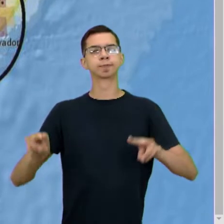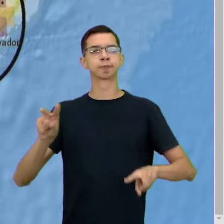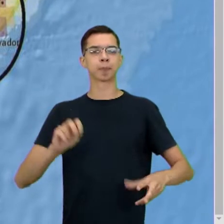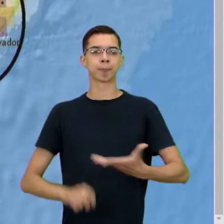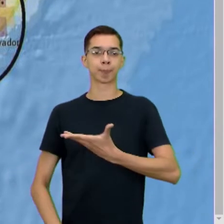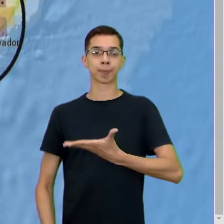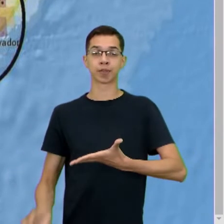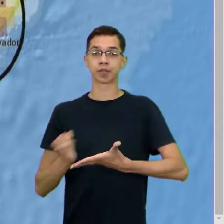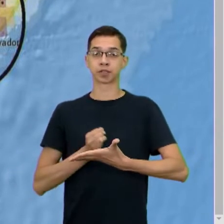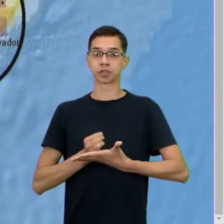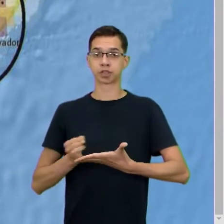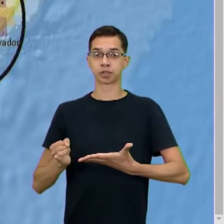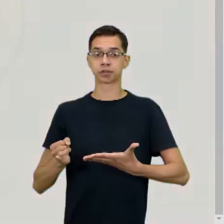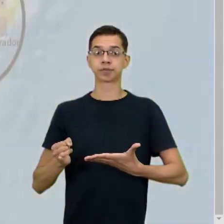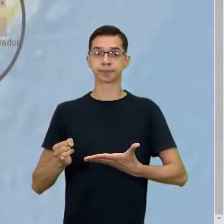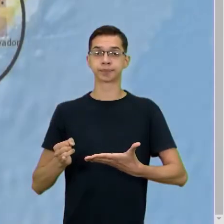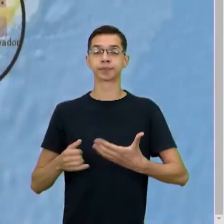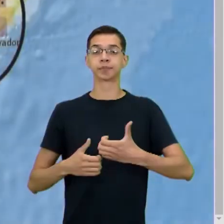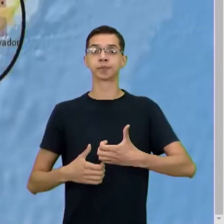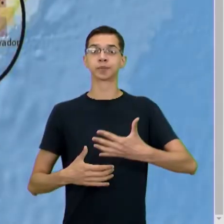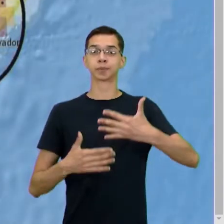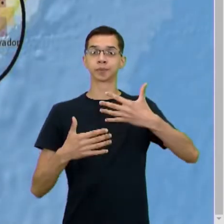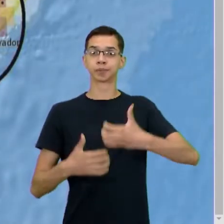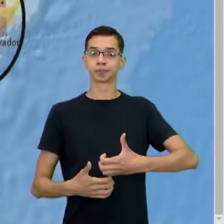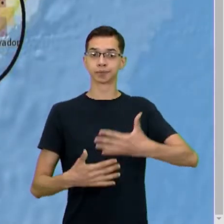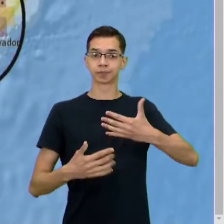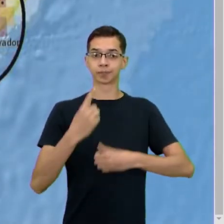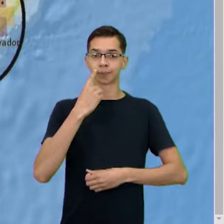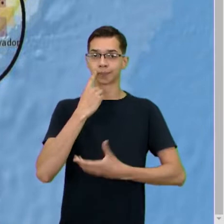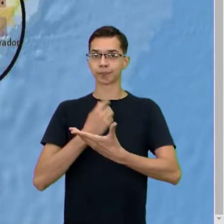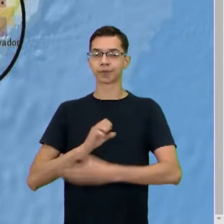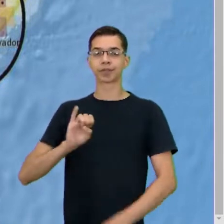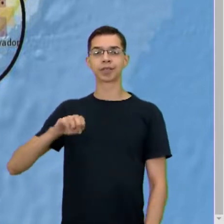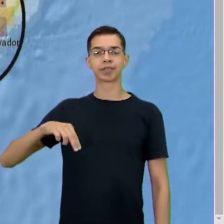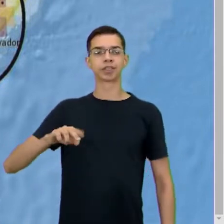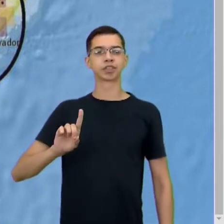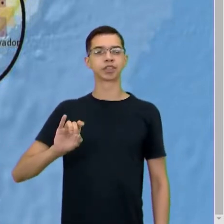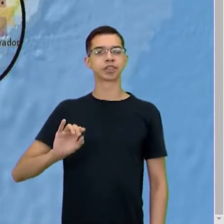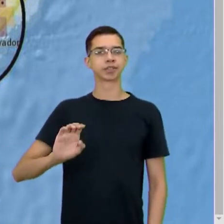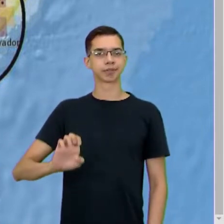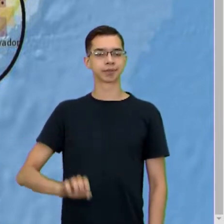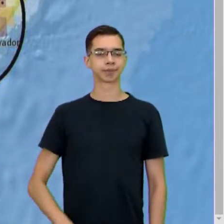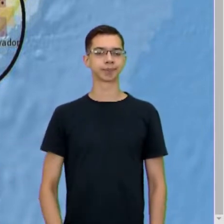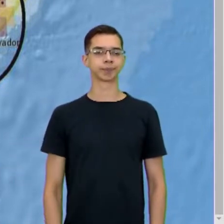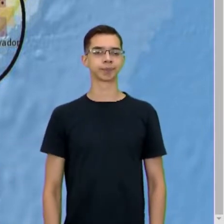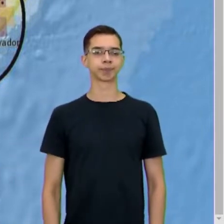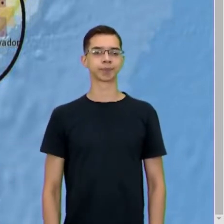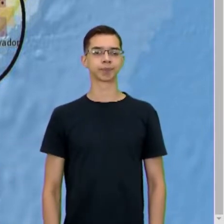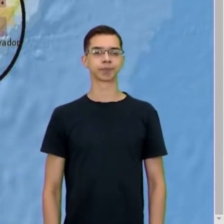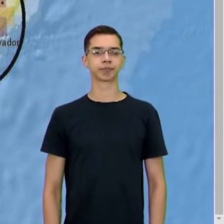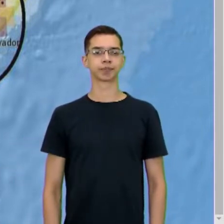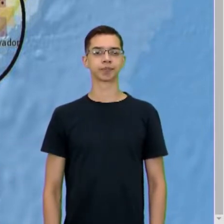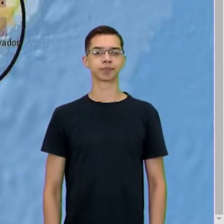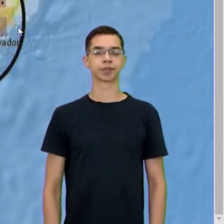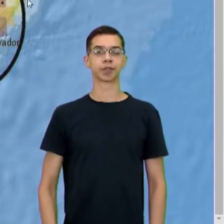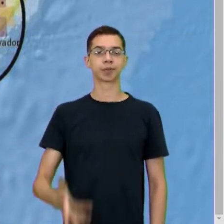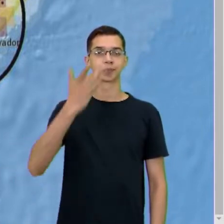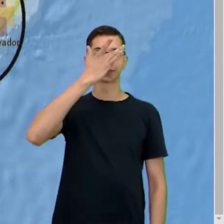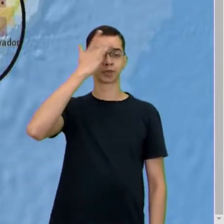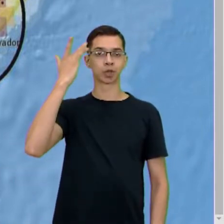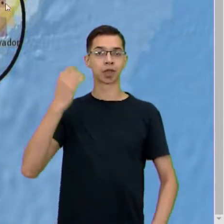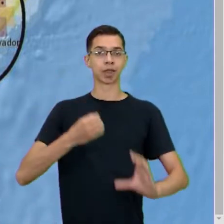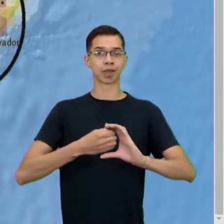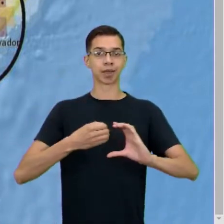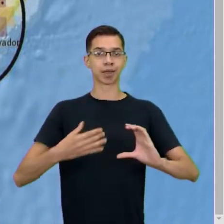introdução, então a gente vai rodando aqui e aparece o índice. Tá lá, ó. Característica das pessoas. Vocês estão olhando aqui do lado direito, né,